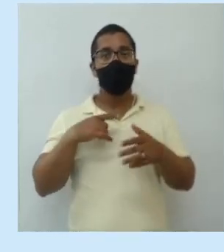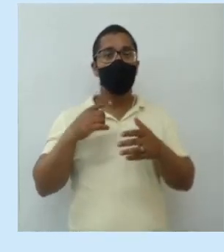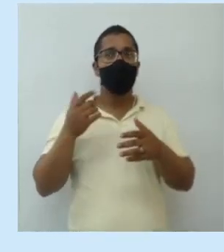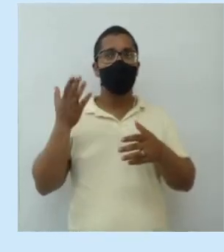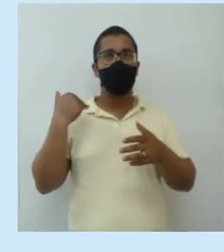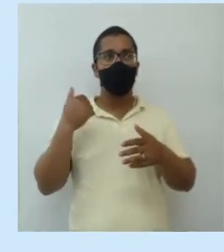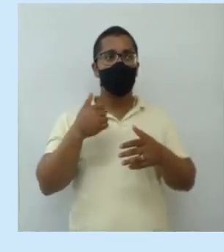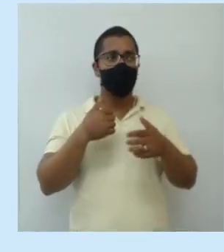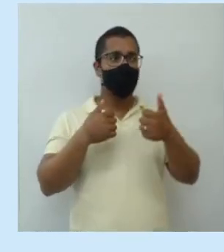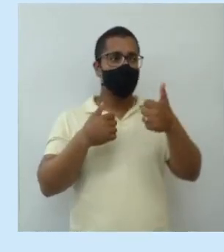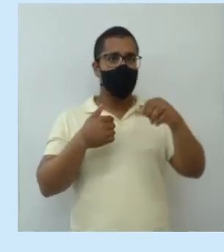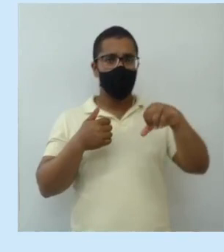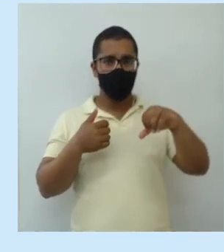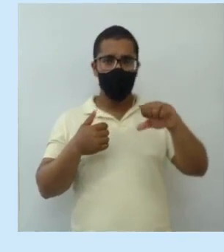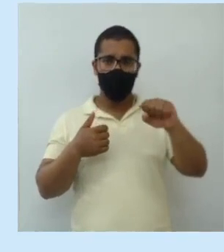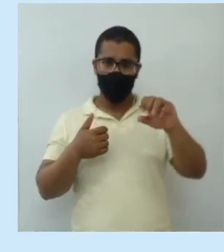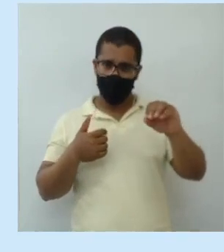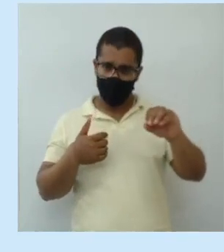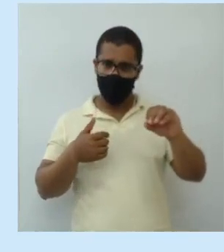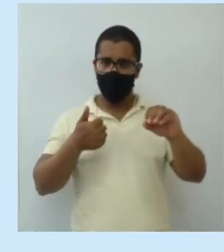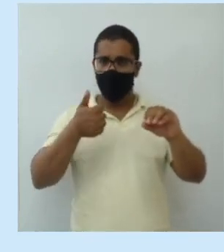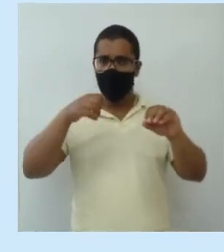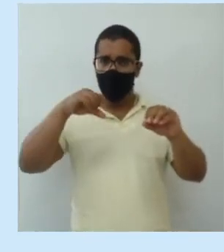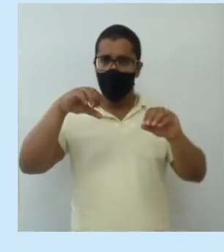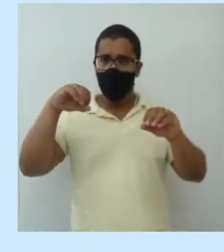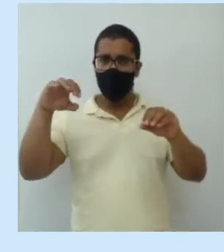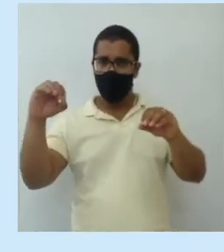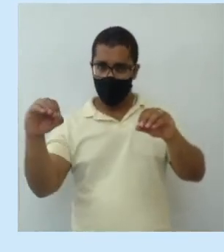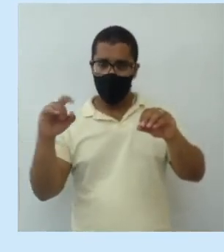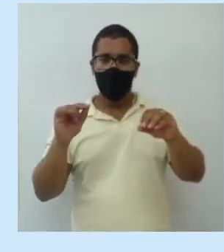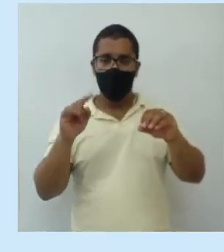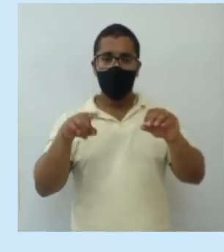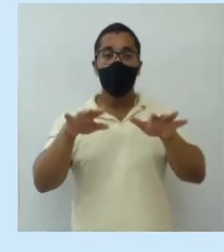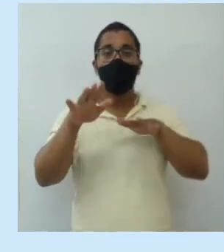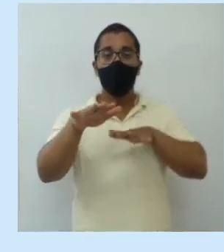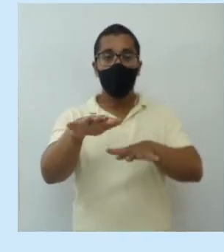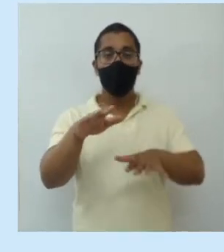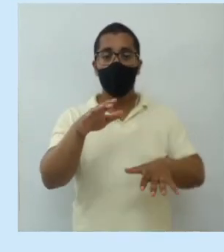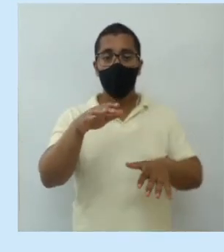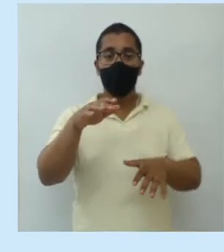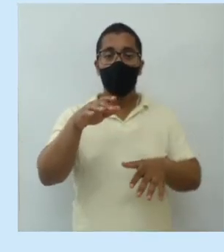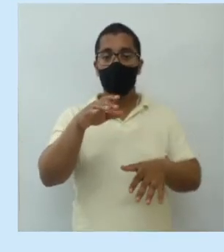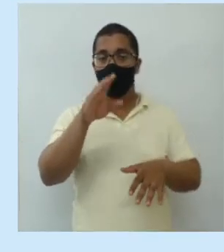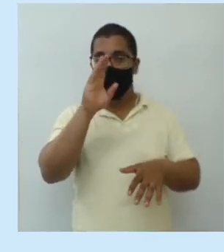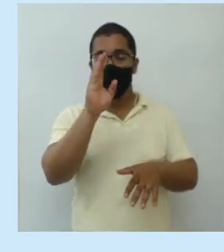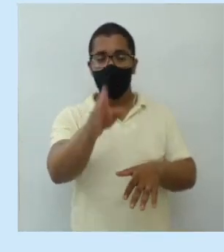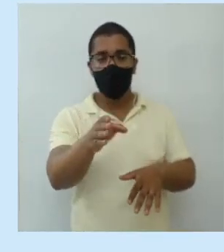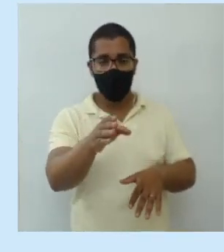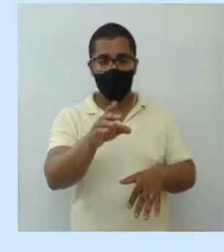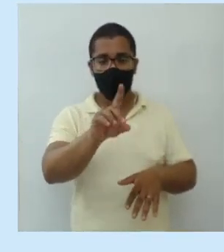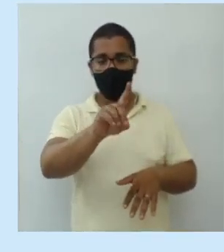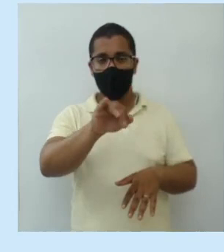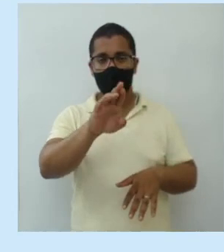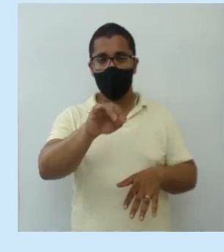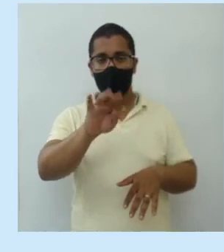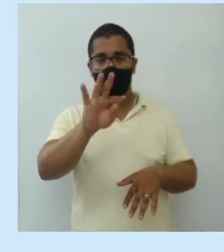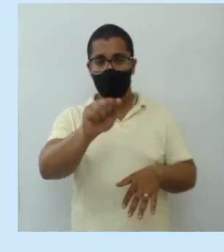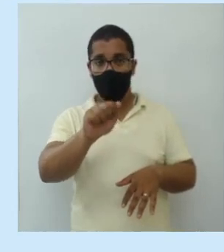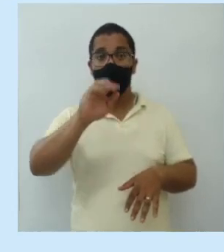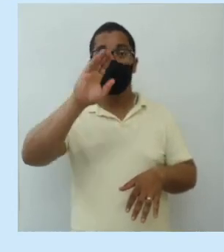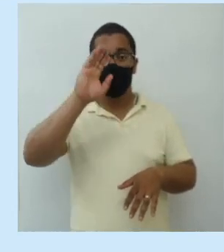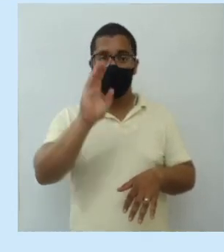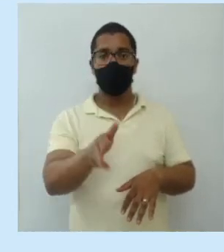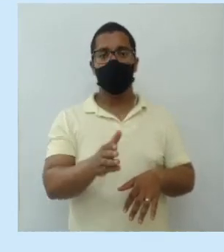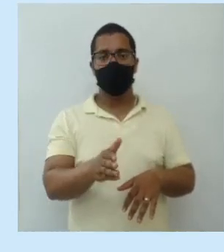90, desculpem, nós podemos falar no movimento Direta e Já, né, que teve uma importância enorme,